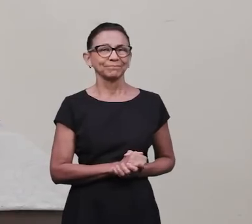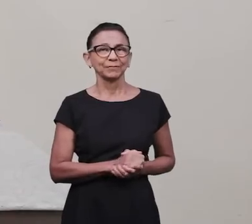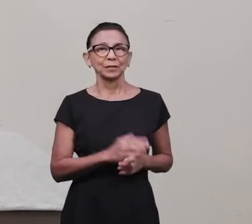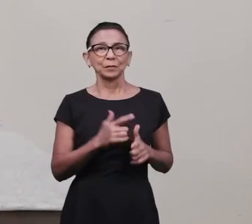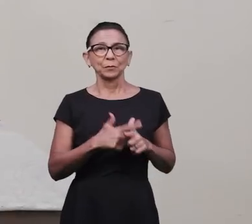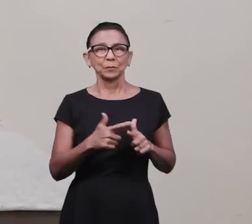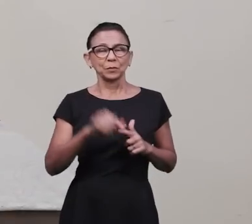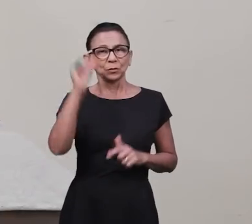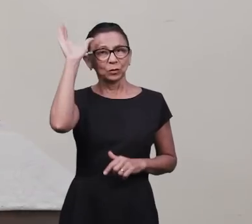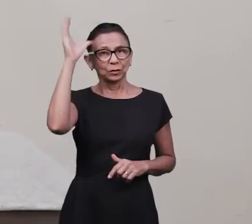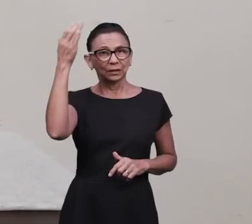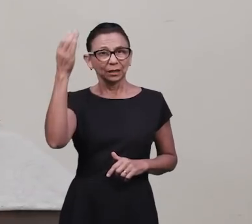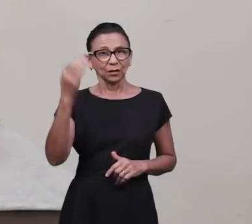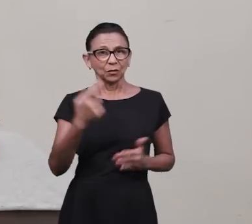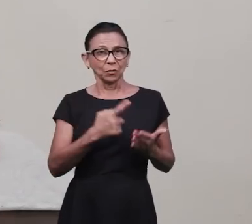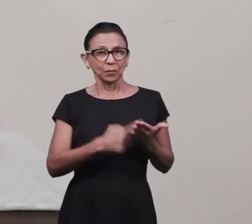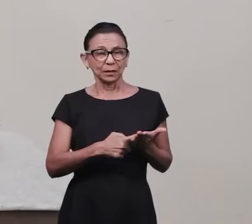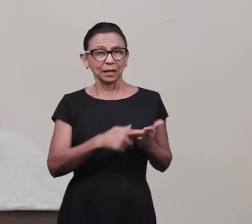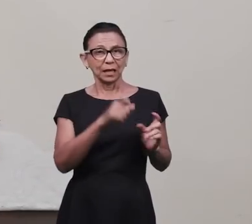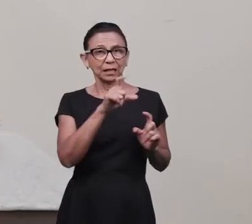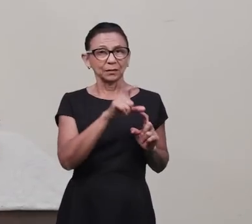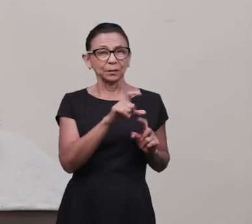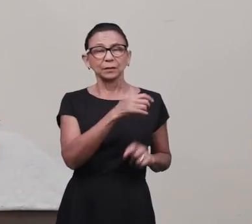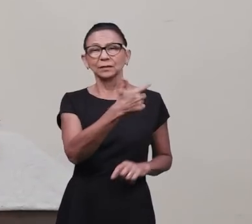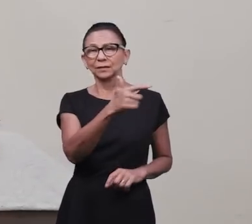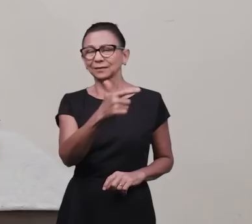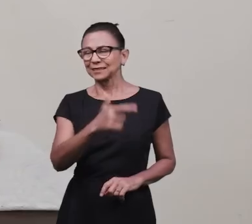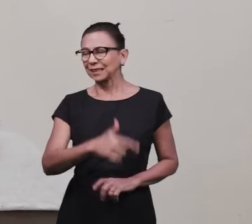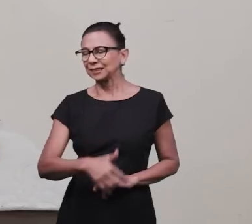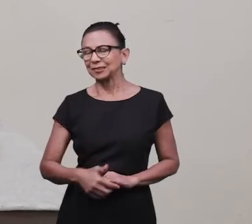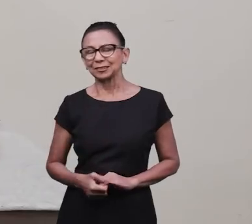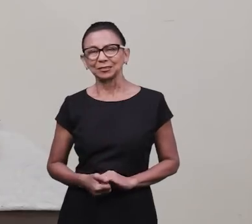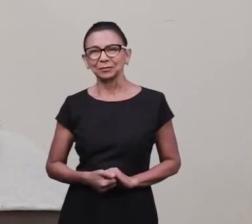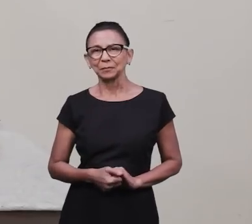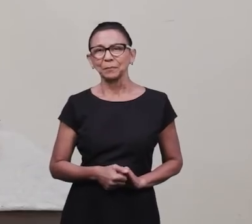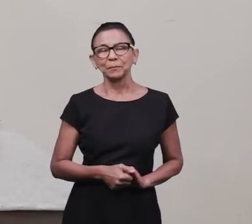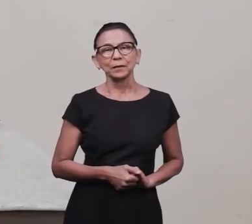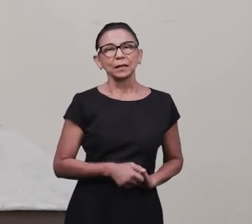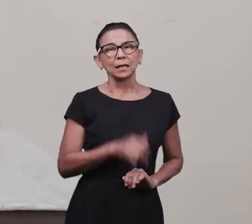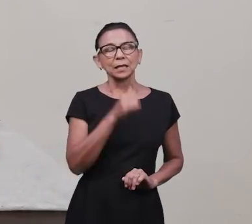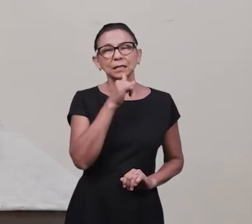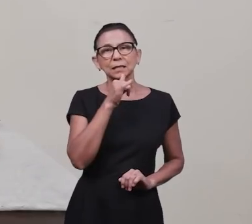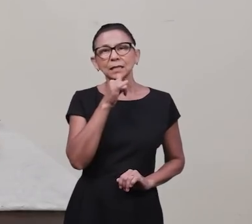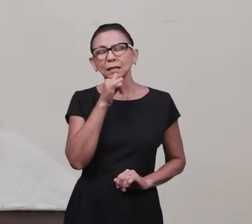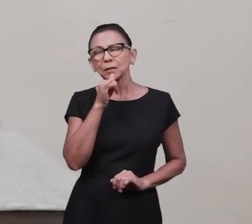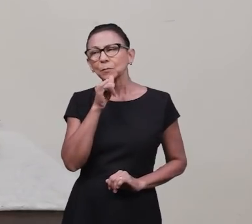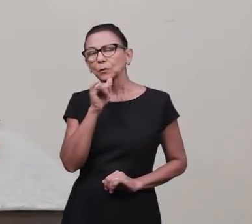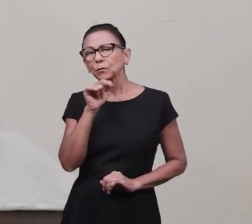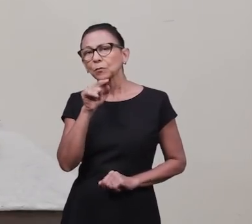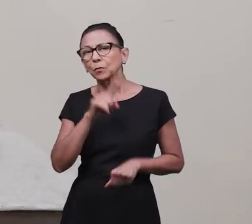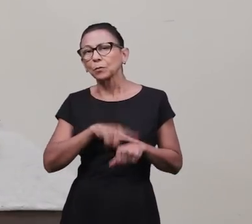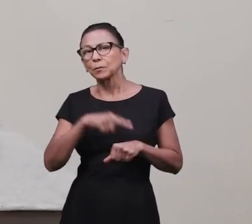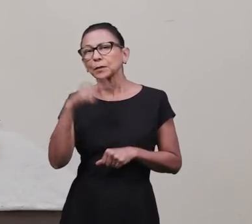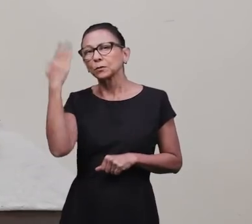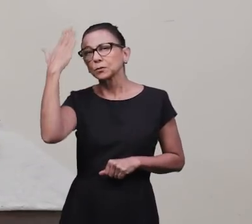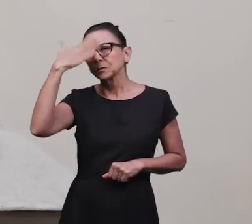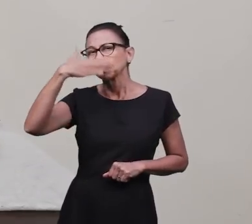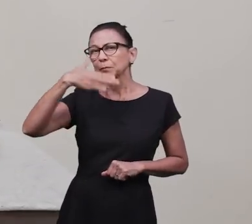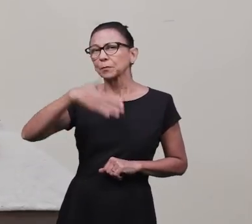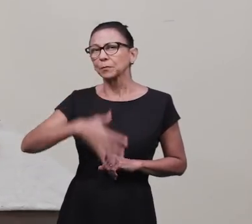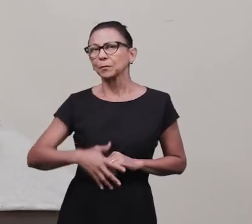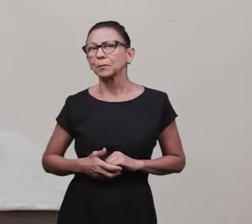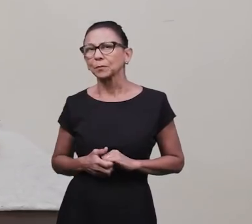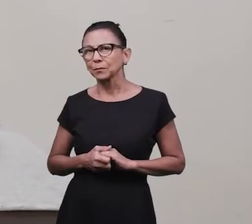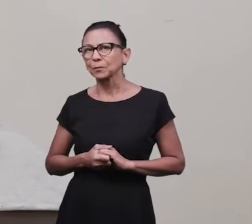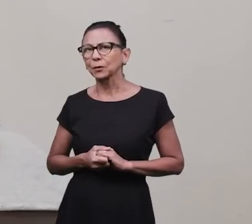das vezes o crente, numa primeira, às vezes, situação da sua prova, ele tenta buscar na sua razão